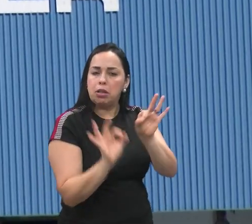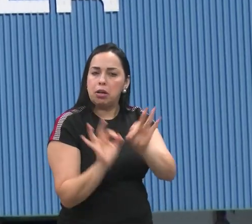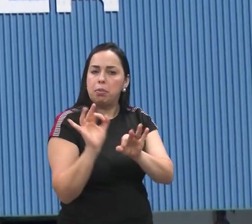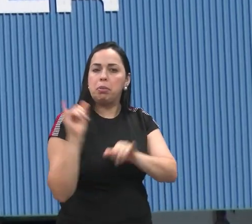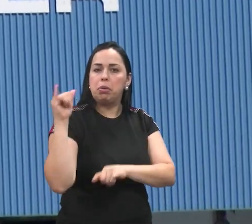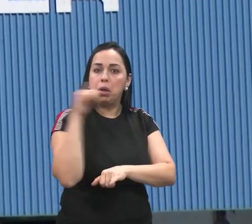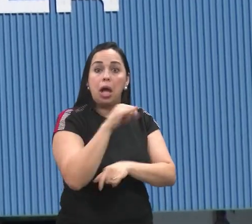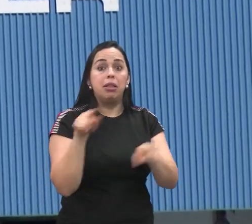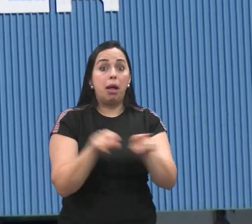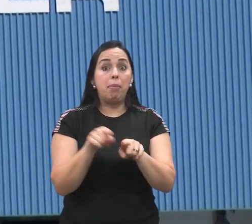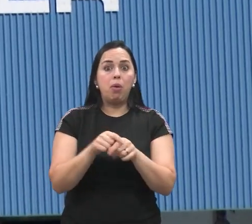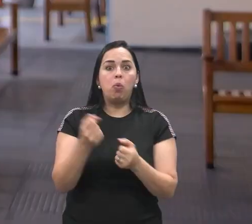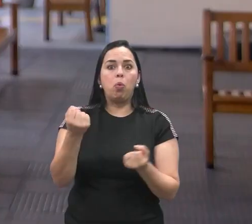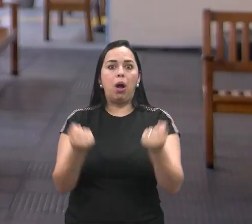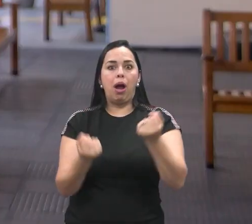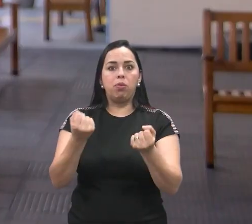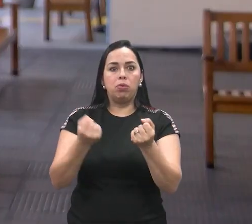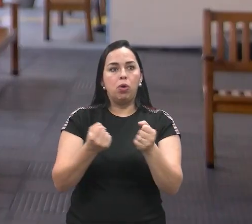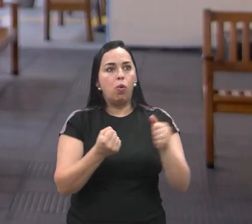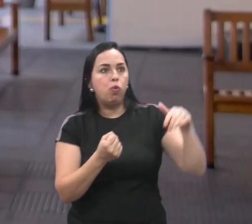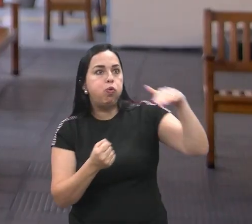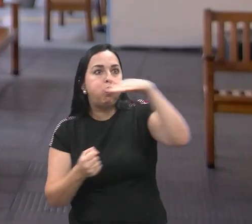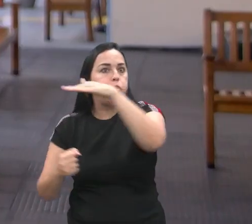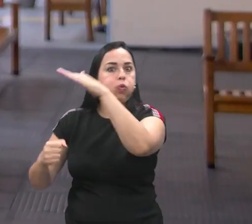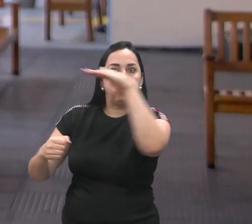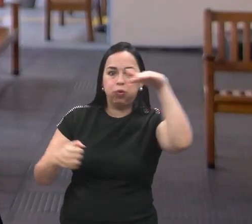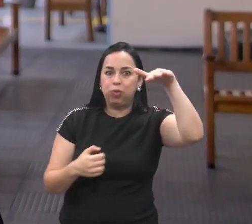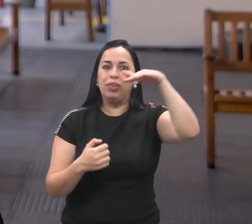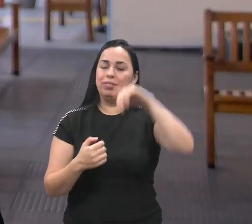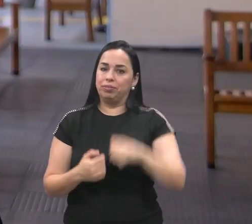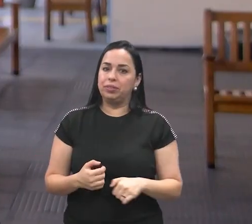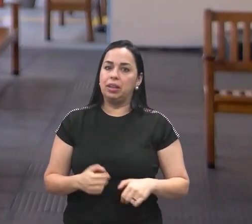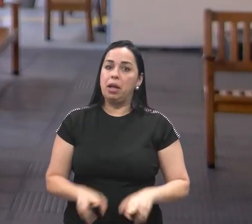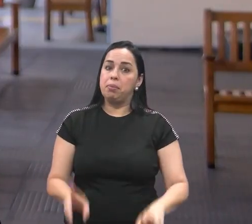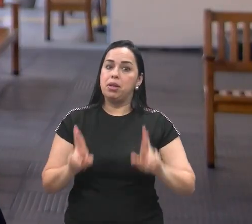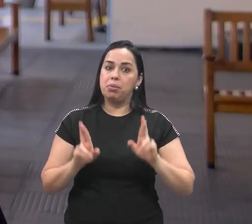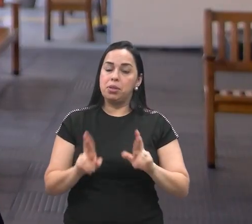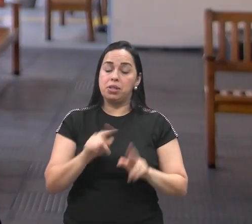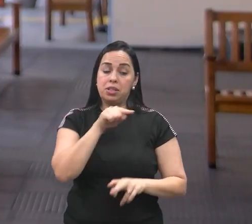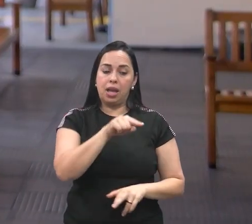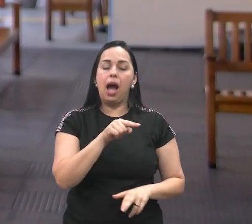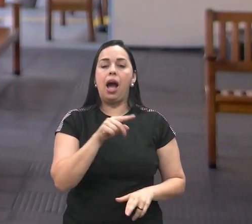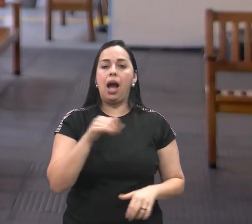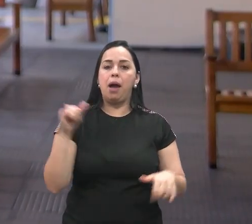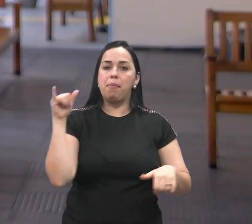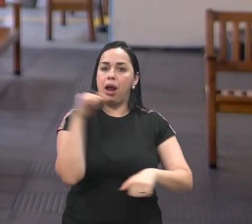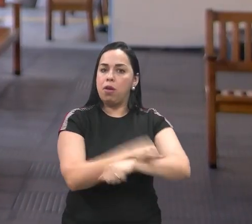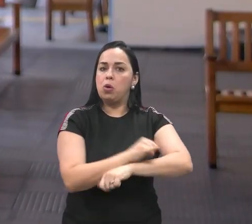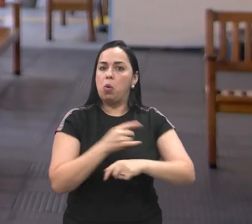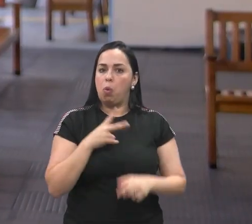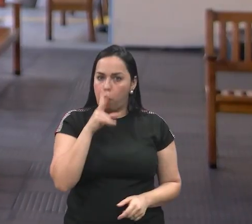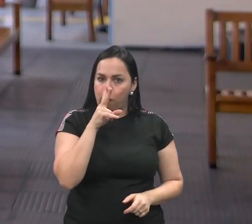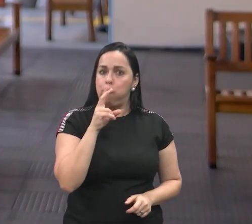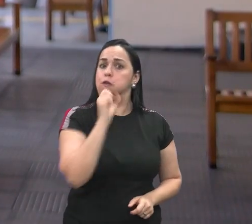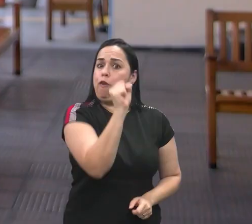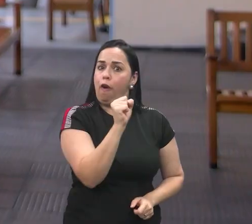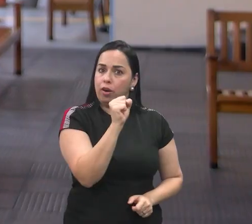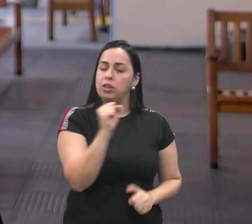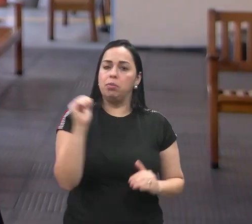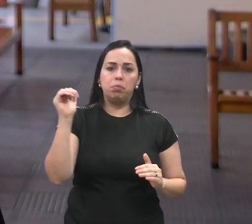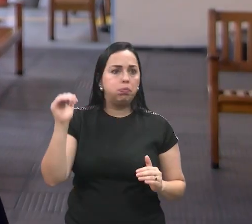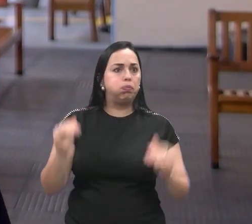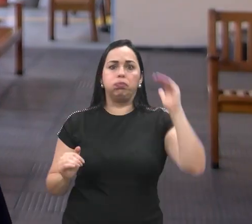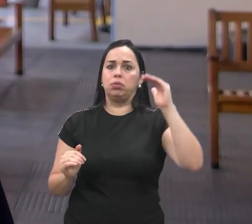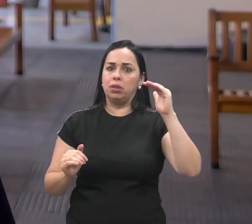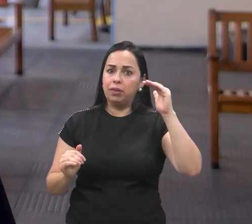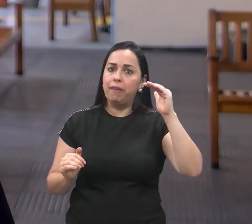e também do carro voador. Essa nossa perspectiva é que a Embraer se fortaleça ainda mais como uma